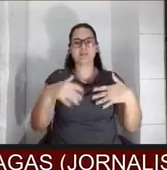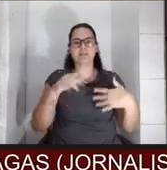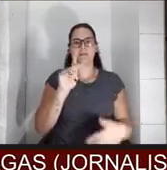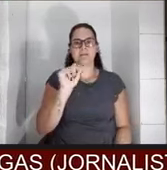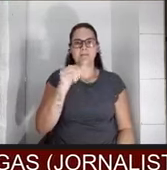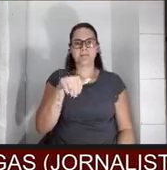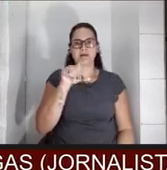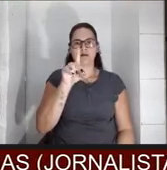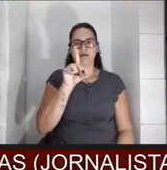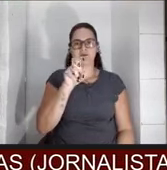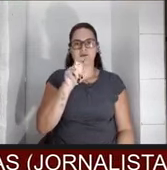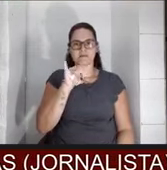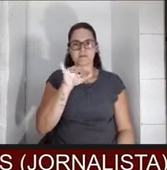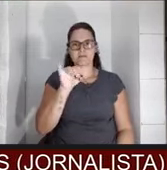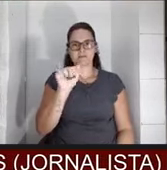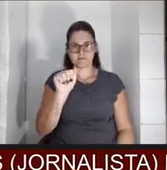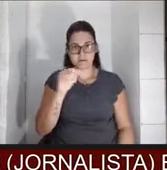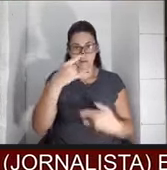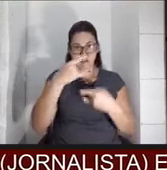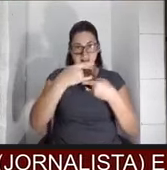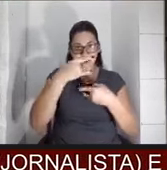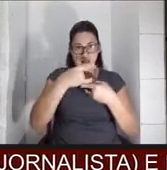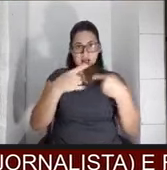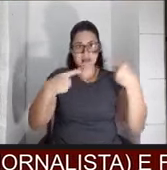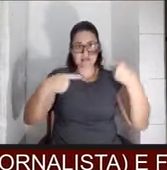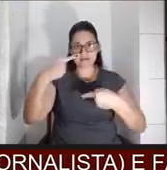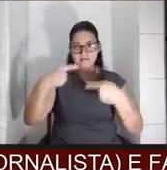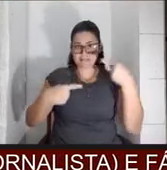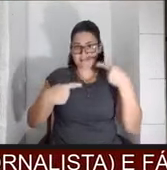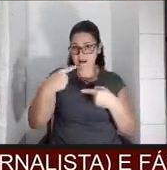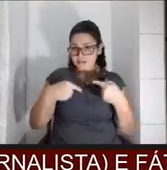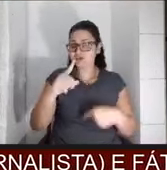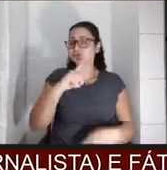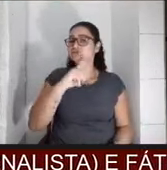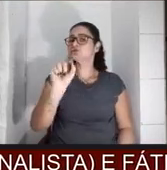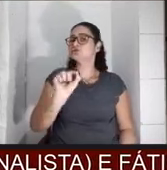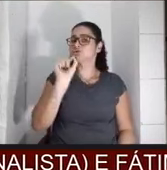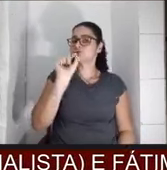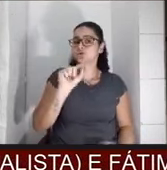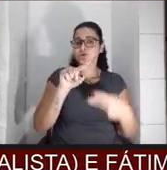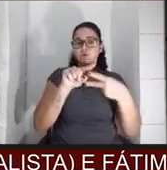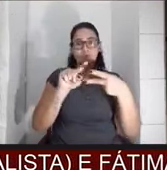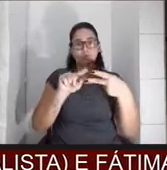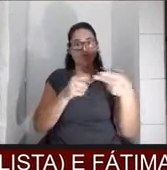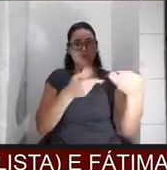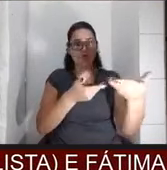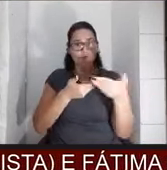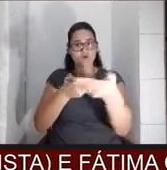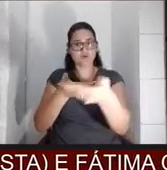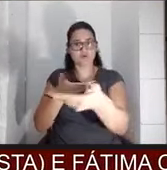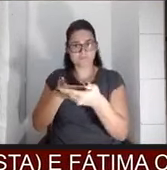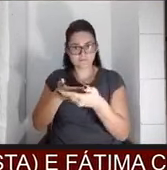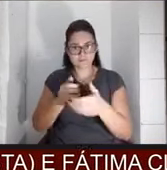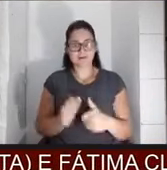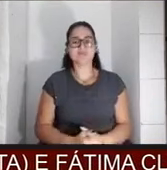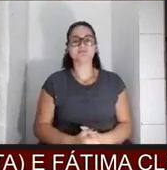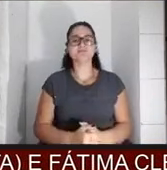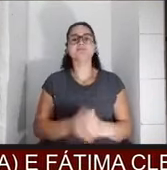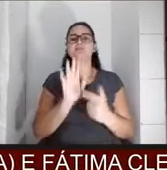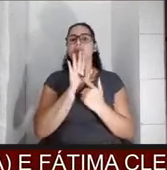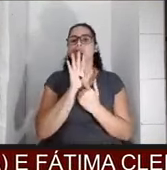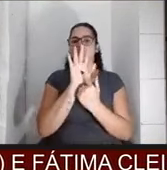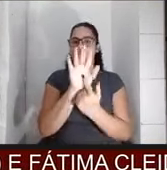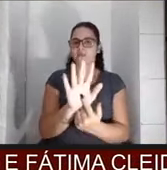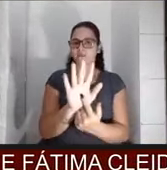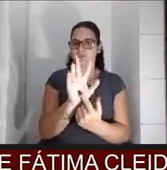Para essa live, esse debate, temos dois convidados. Eu vou apresentá-los.